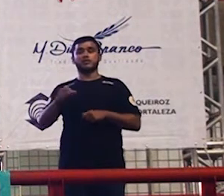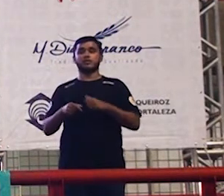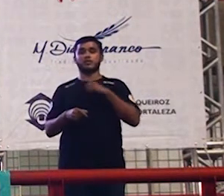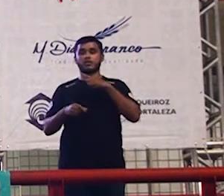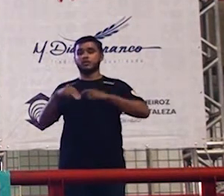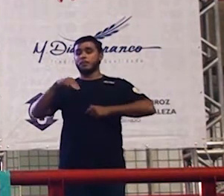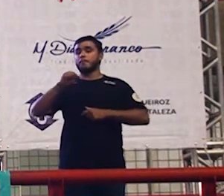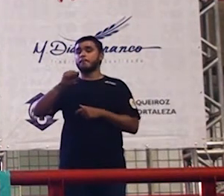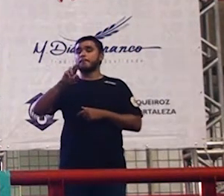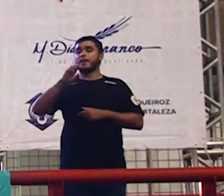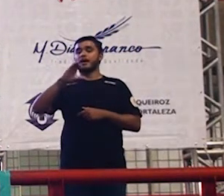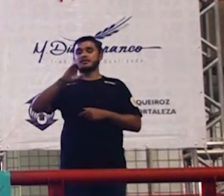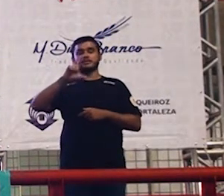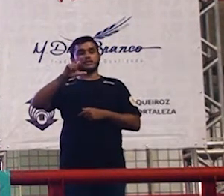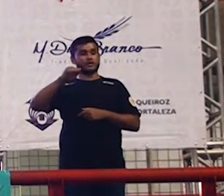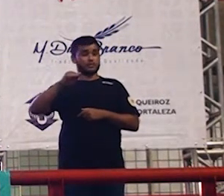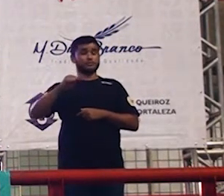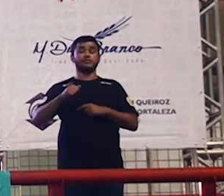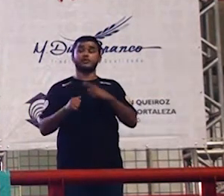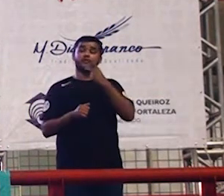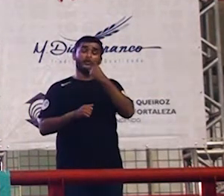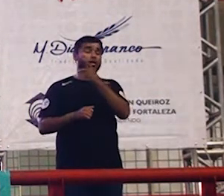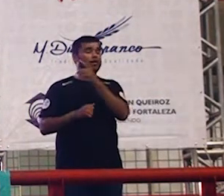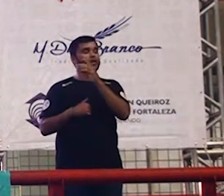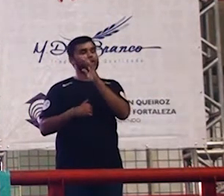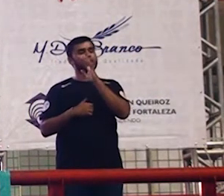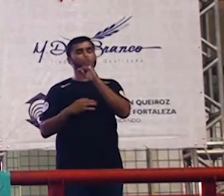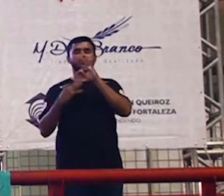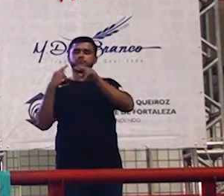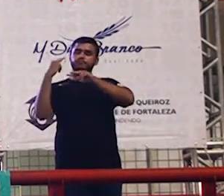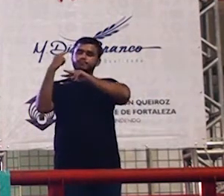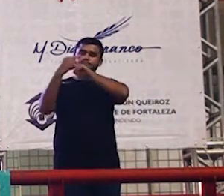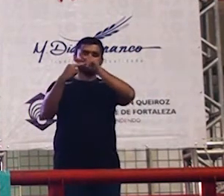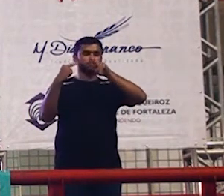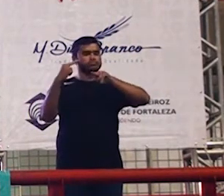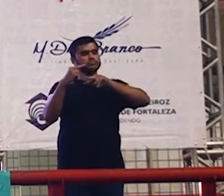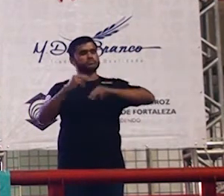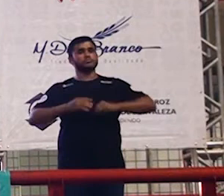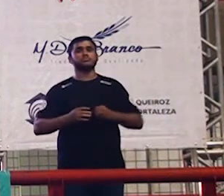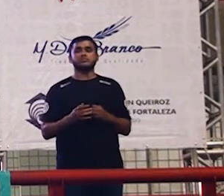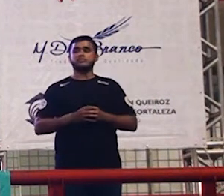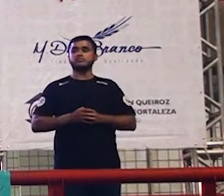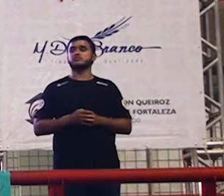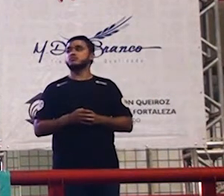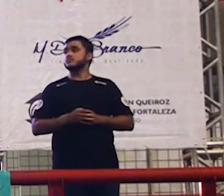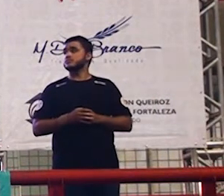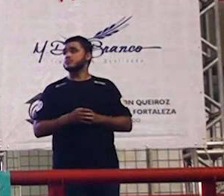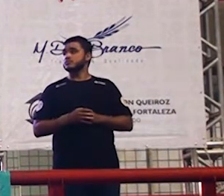famosa Marcela. O relacionamento com a Marcela durou